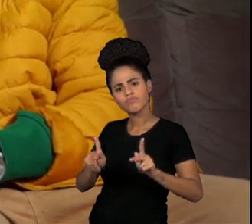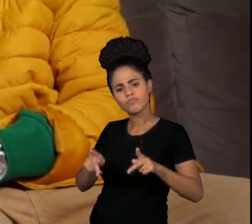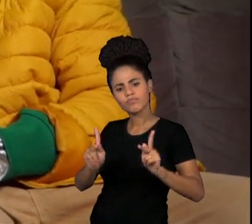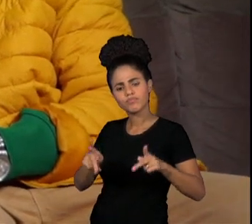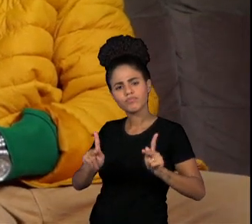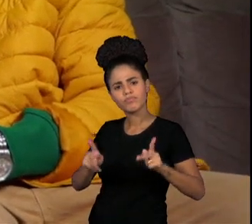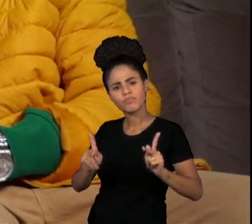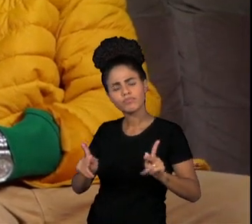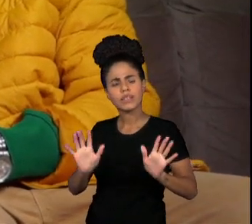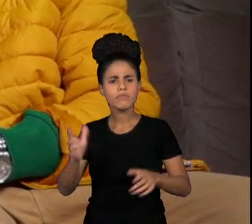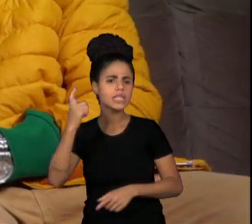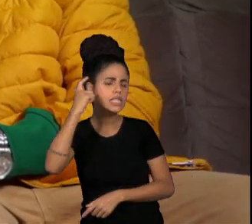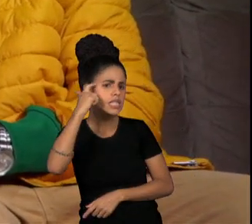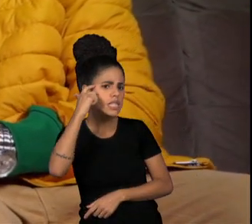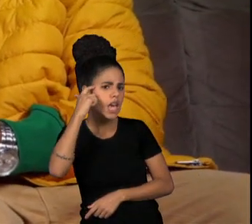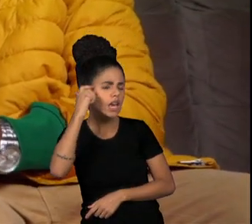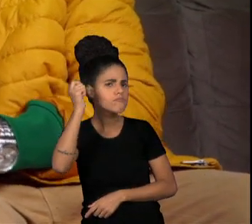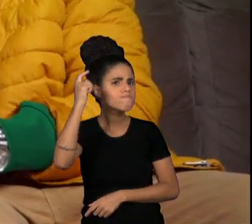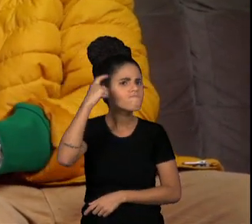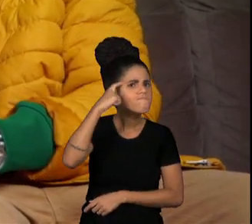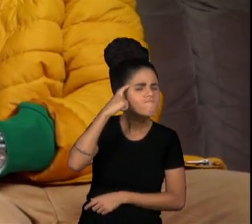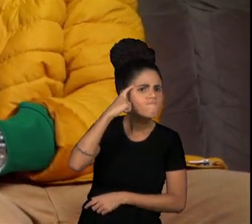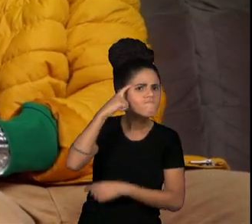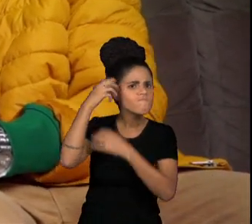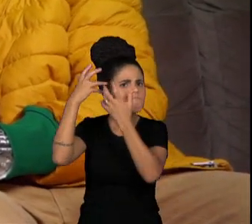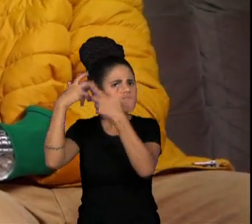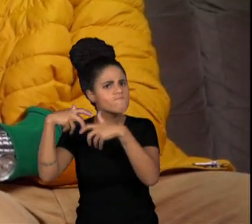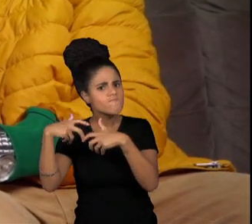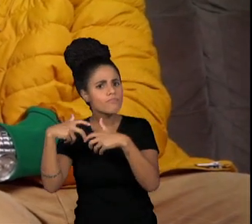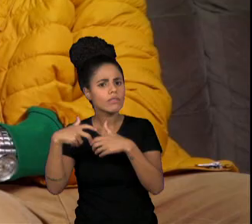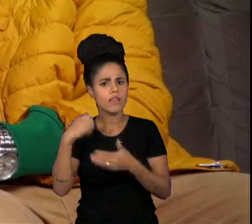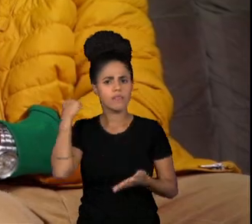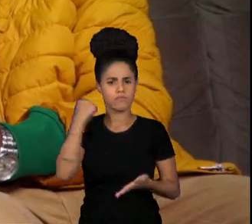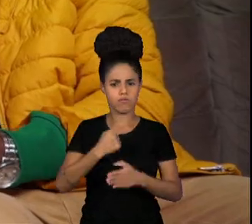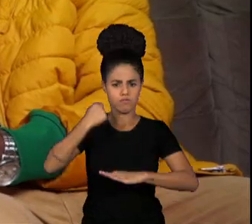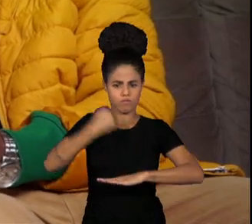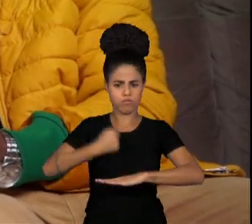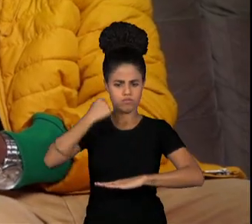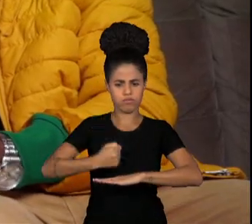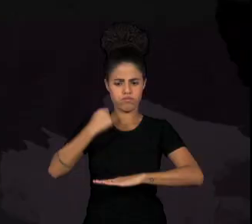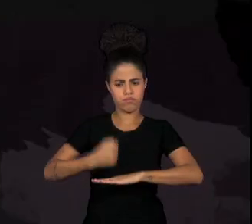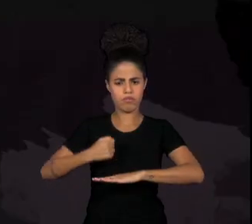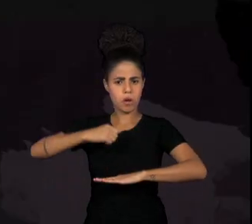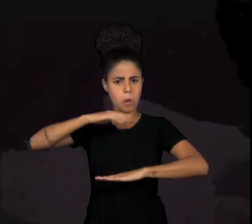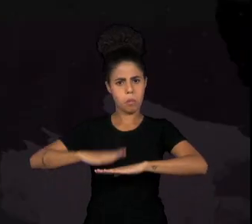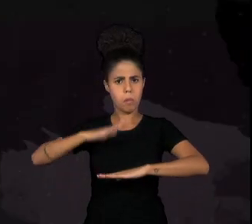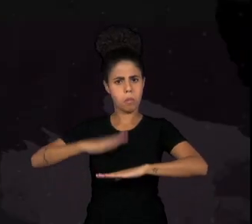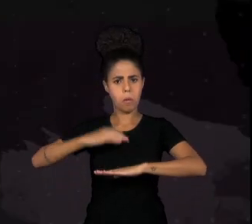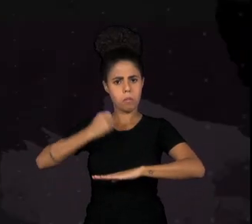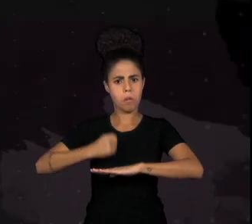recentemente saiu um vídeo na internet que era um moleque batendo na mesa fazendo ritmos africanos.